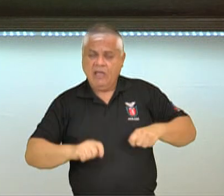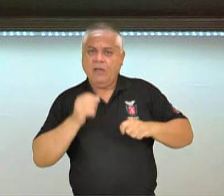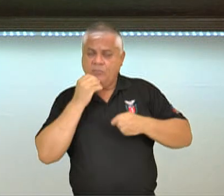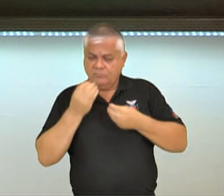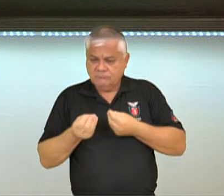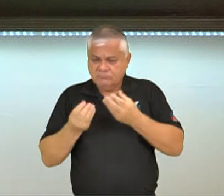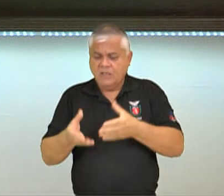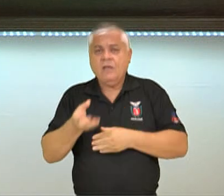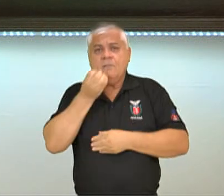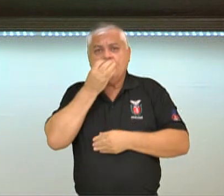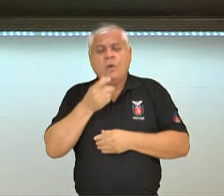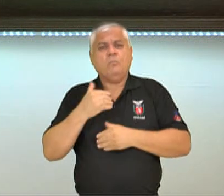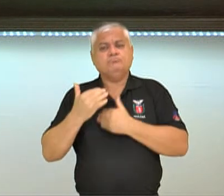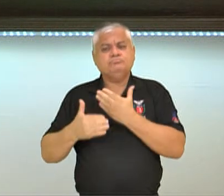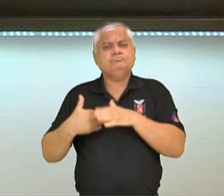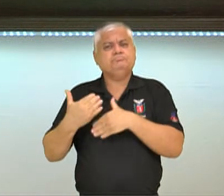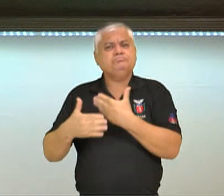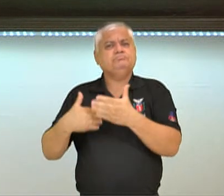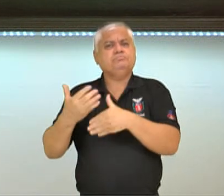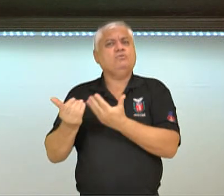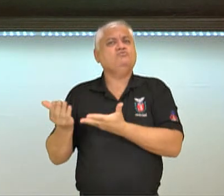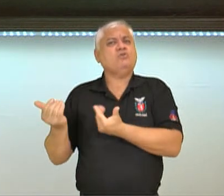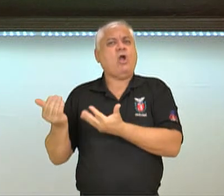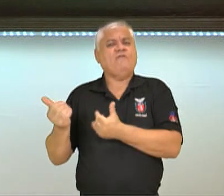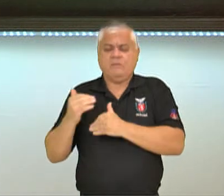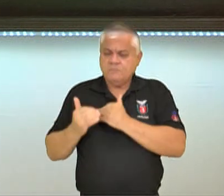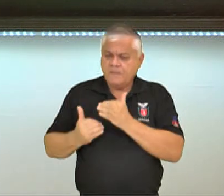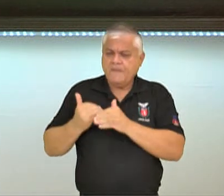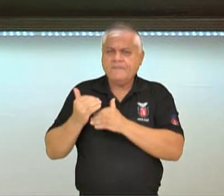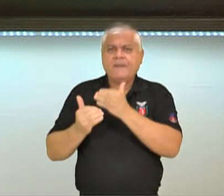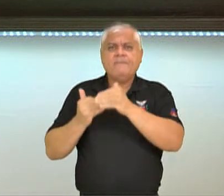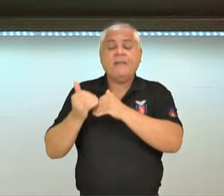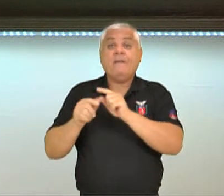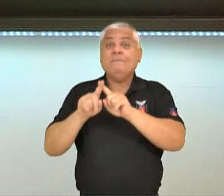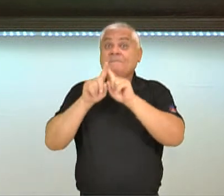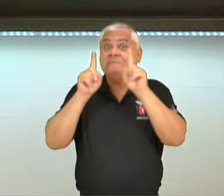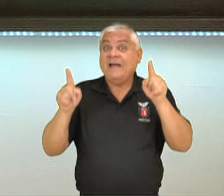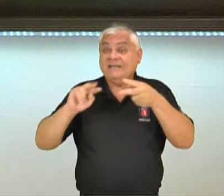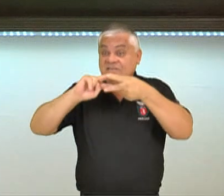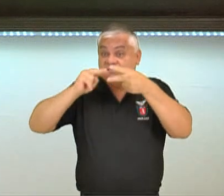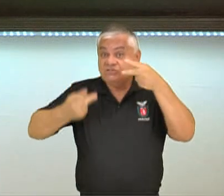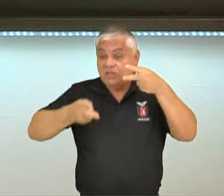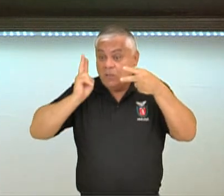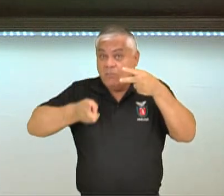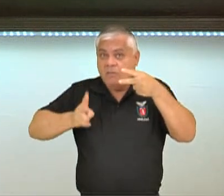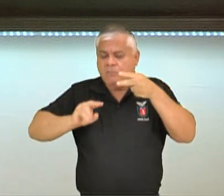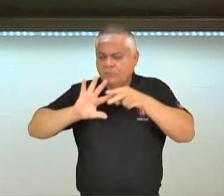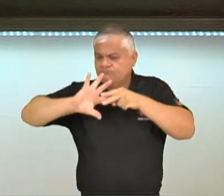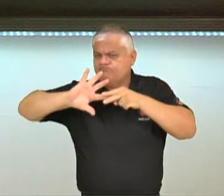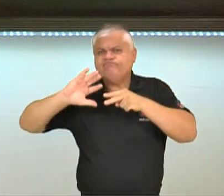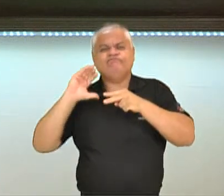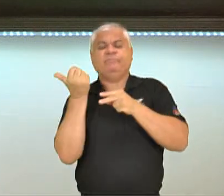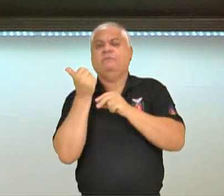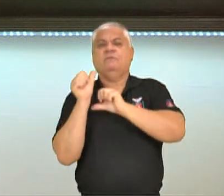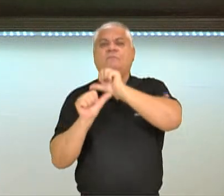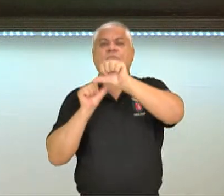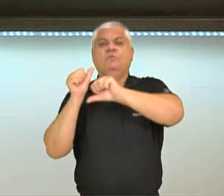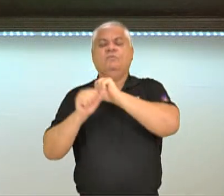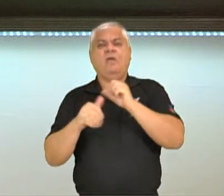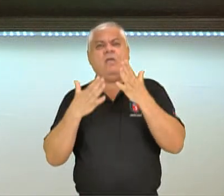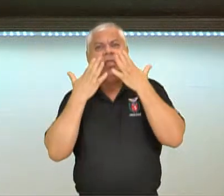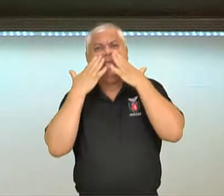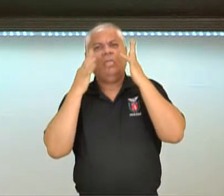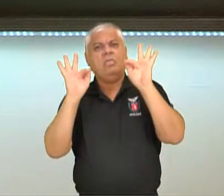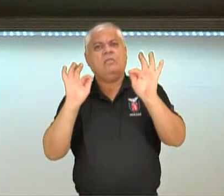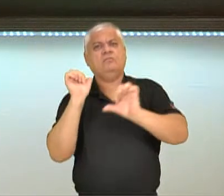está em fase reprodutiva, enquanto ela é jovem, mas que esse mesmo gene acaba formando uma característica, resultando num fenótipo, que traz algum